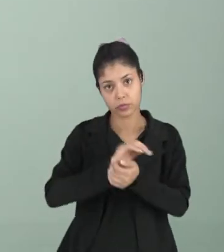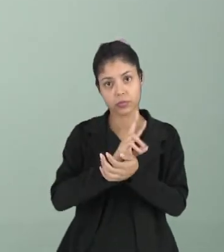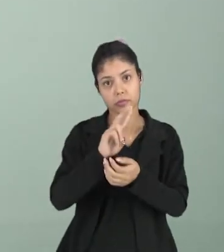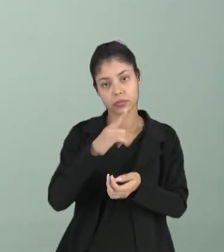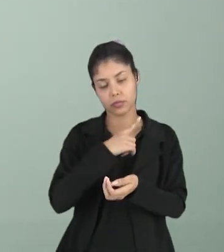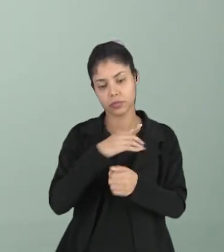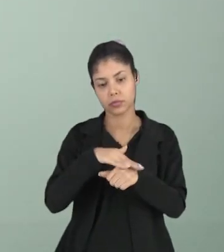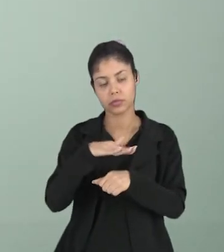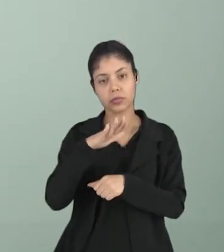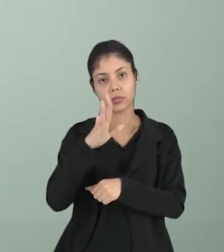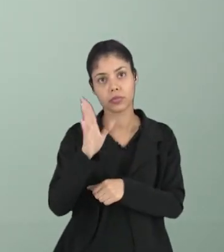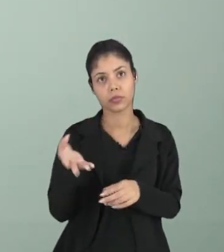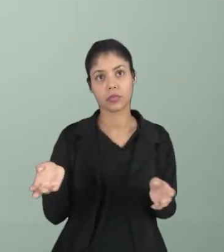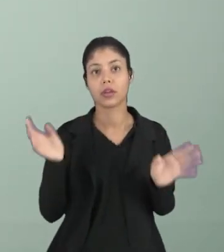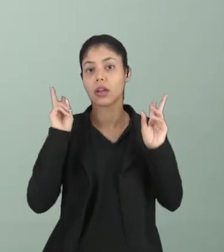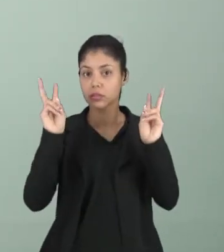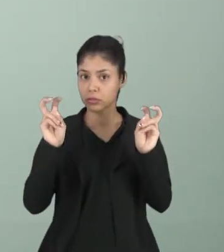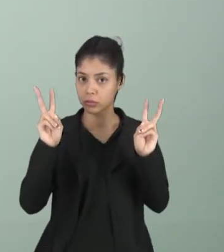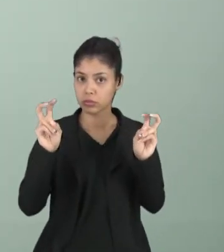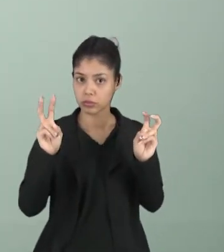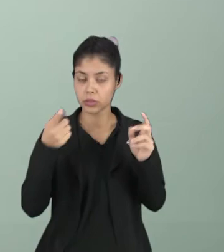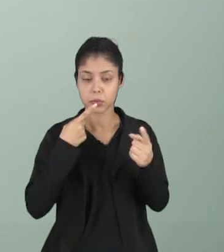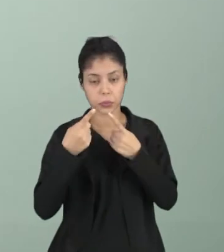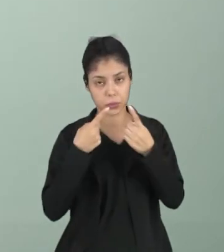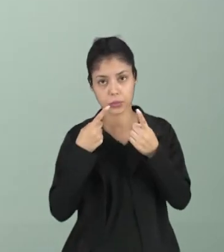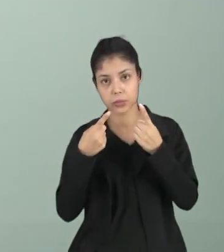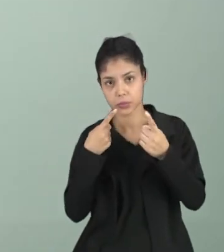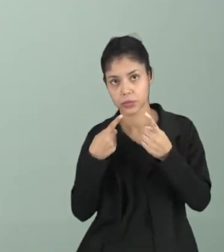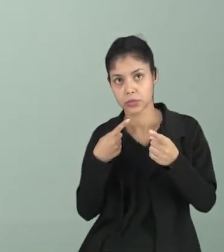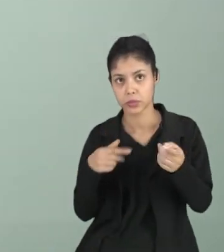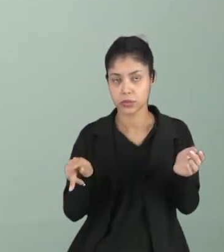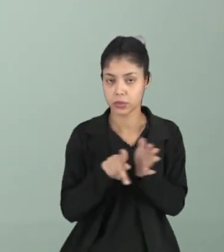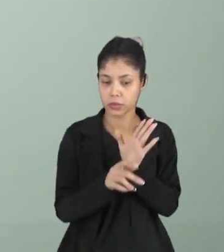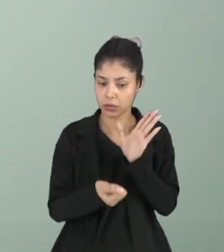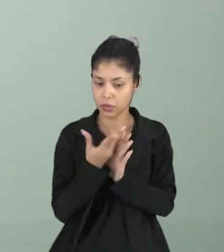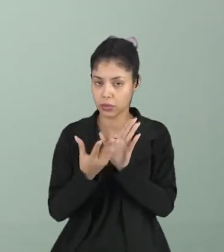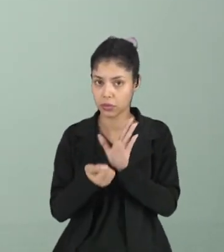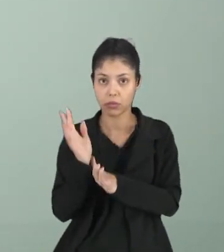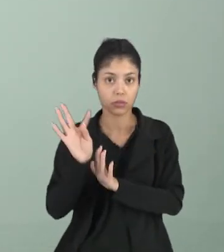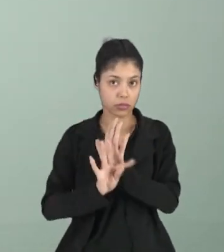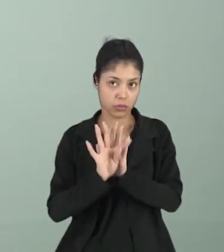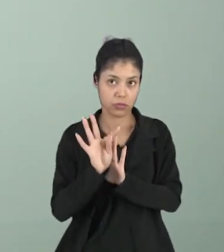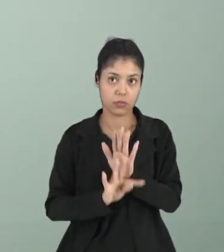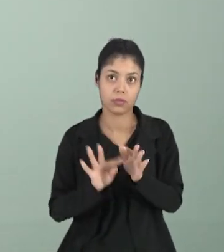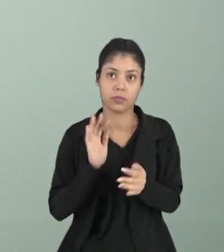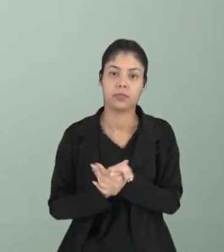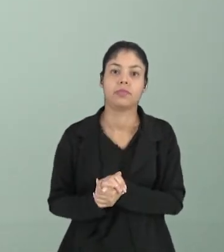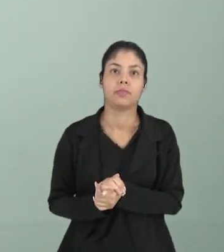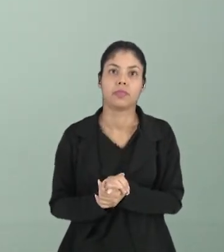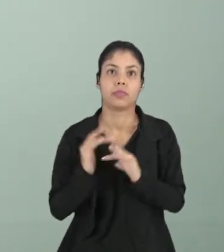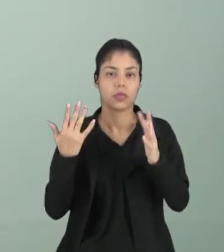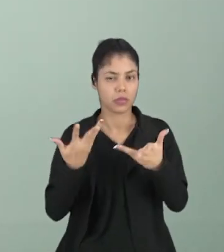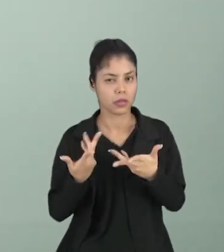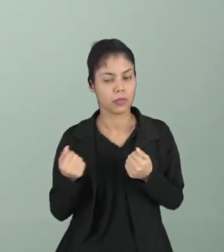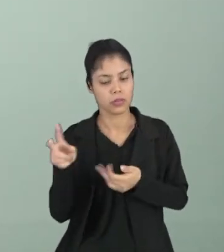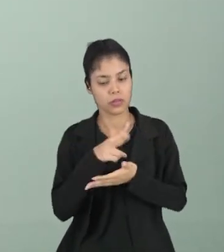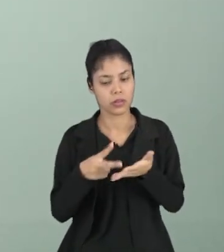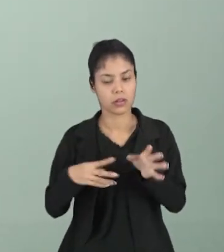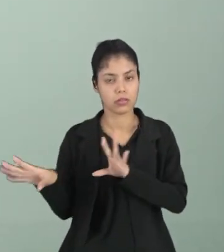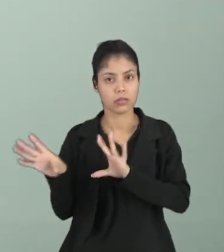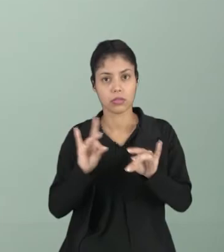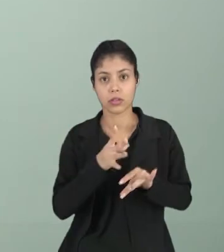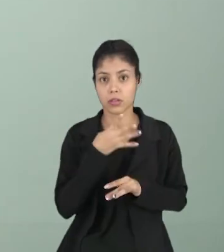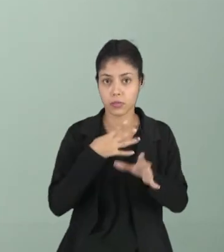mais até assuntos para serem discutidos, até para produções textuais, porque o hábito de ler nos traz